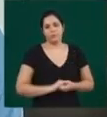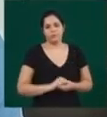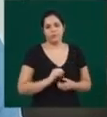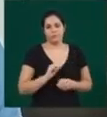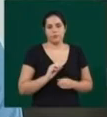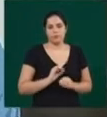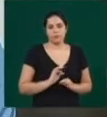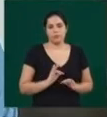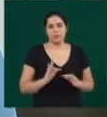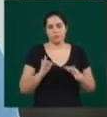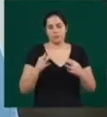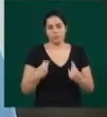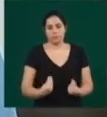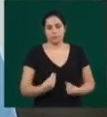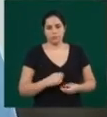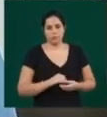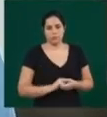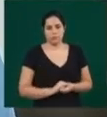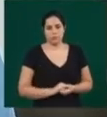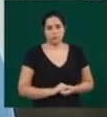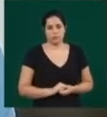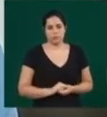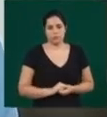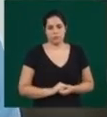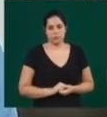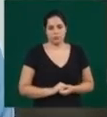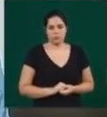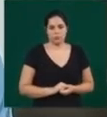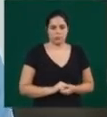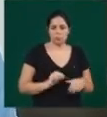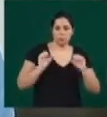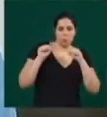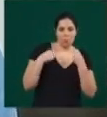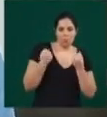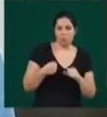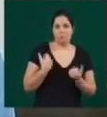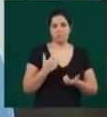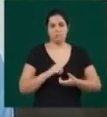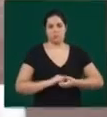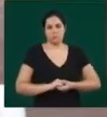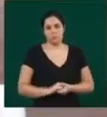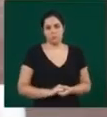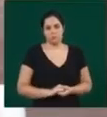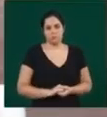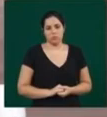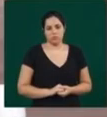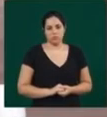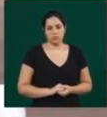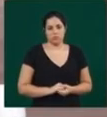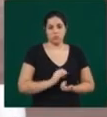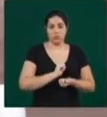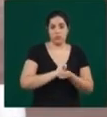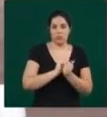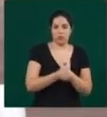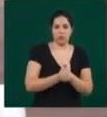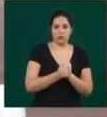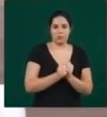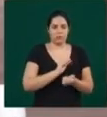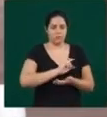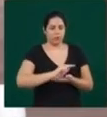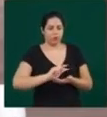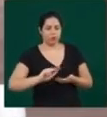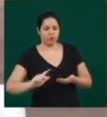as diretrizes do treinamento, né, da periodização dos treinamentos. O esporte é carregado de histórias